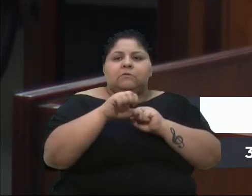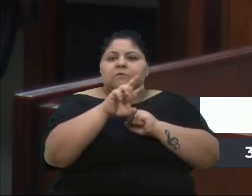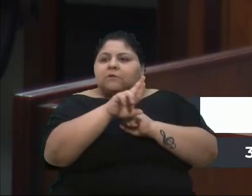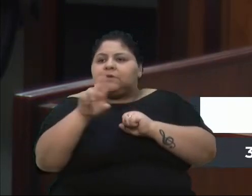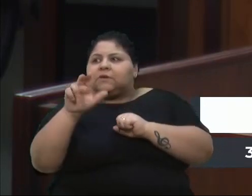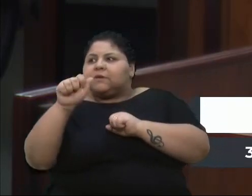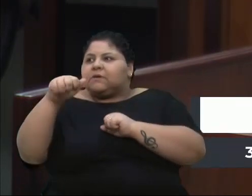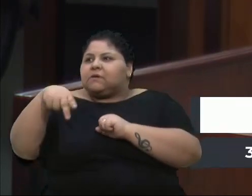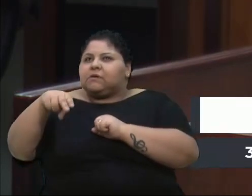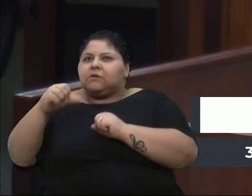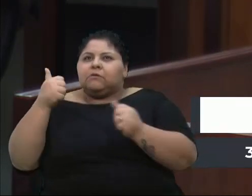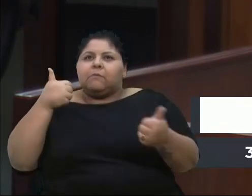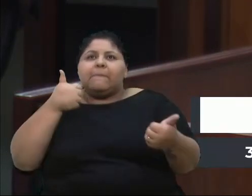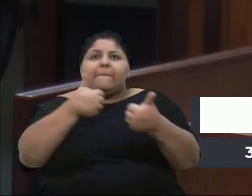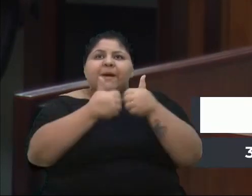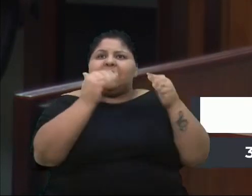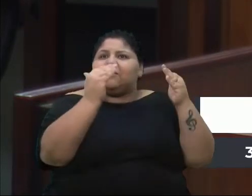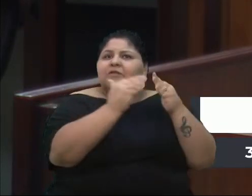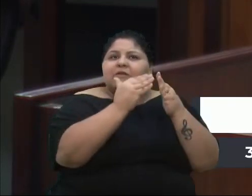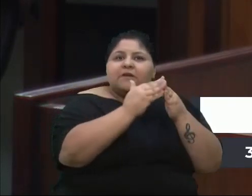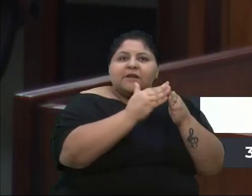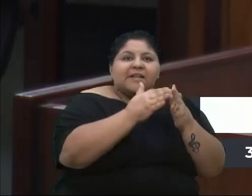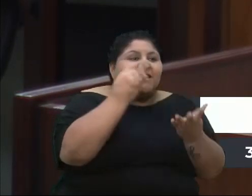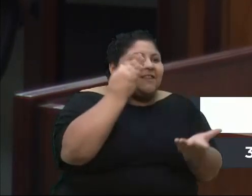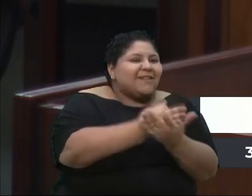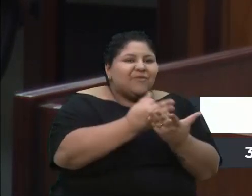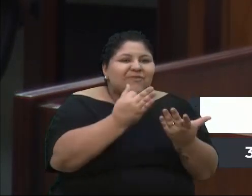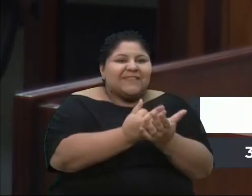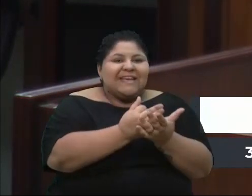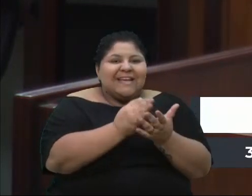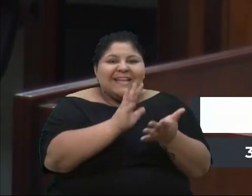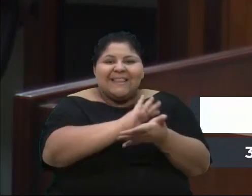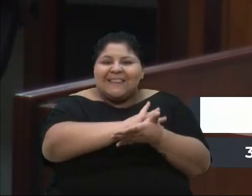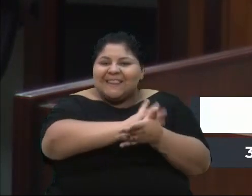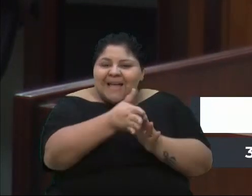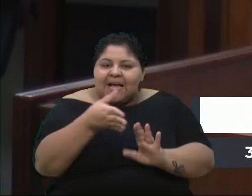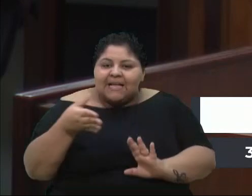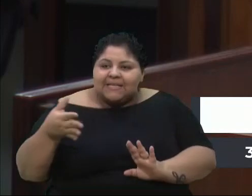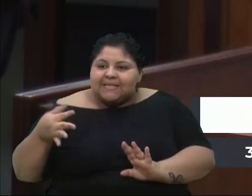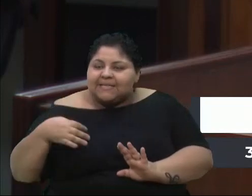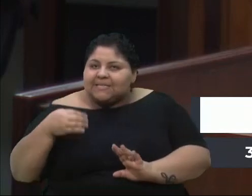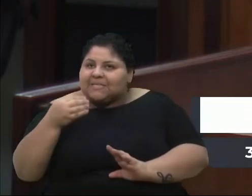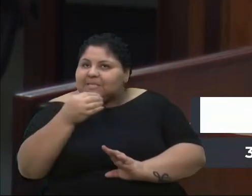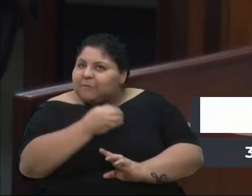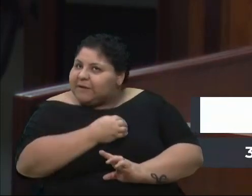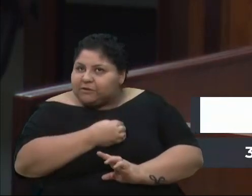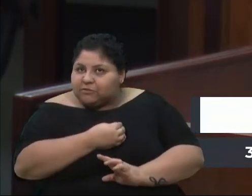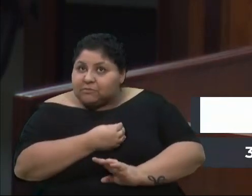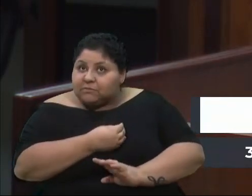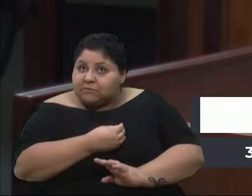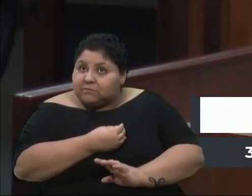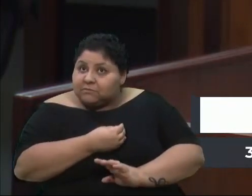residência. Não tem nenhum médico. Tinha 2. Não tem nenhum médico.